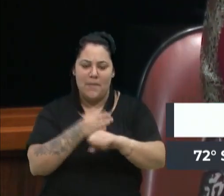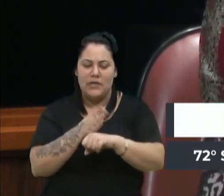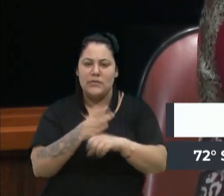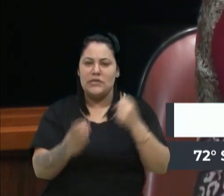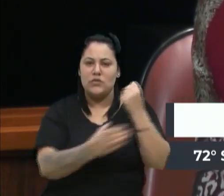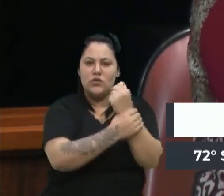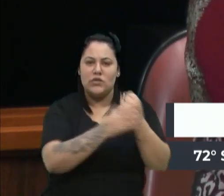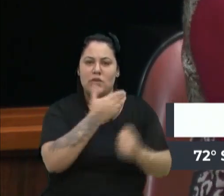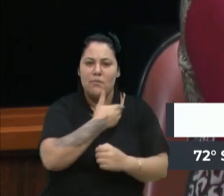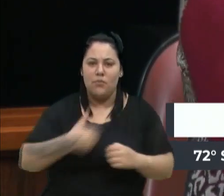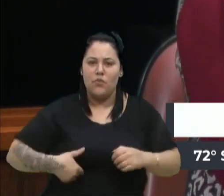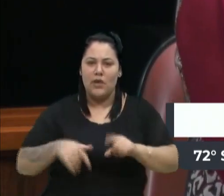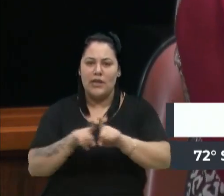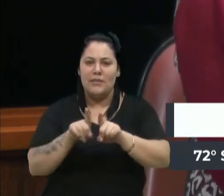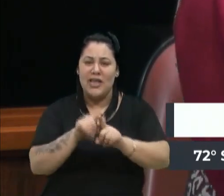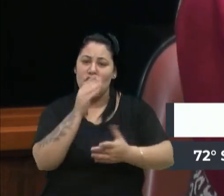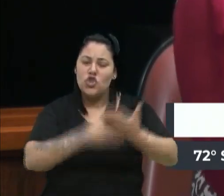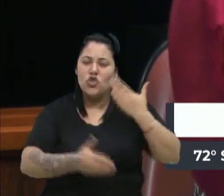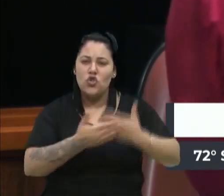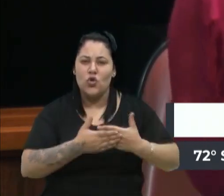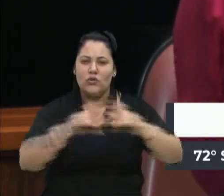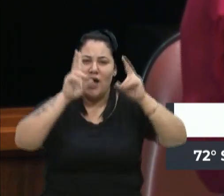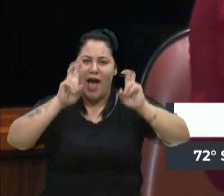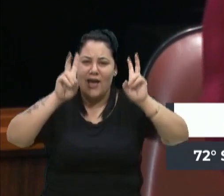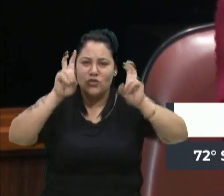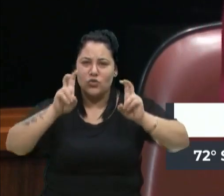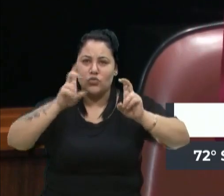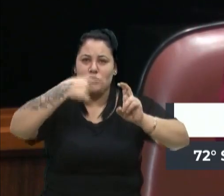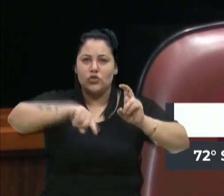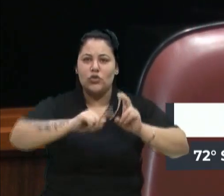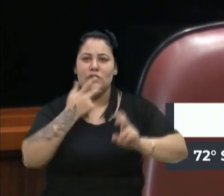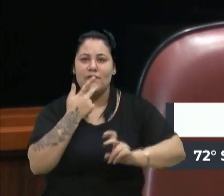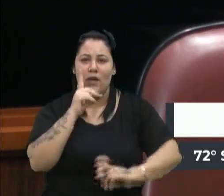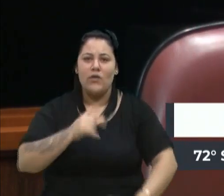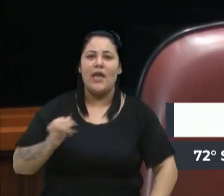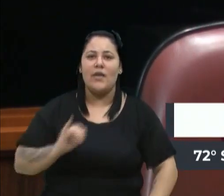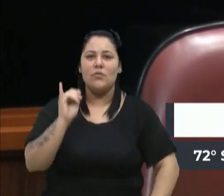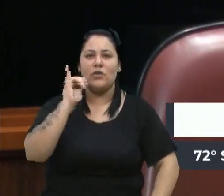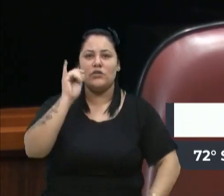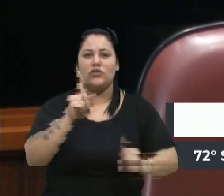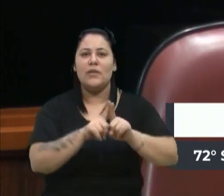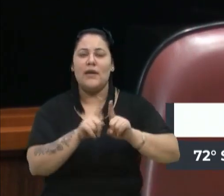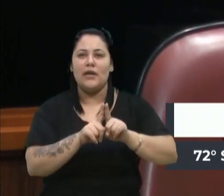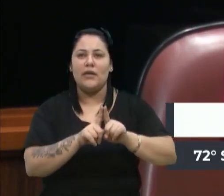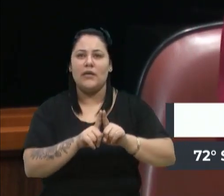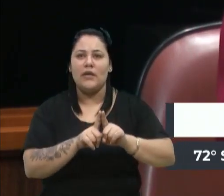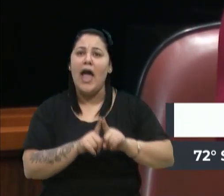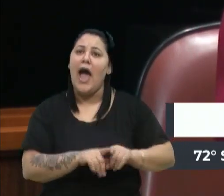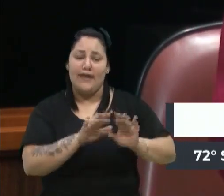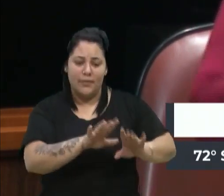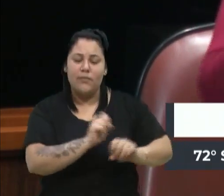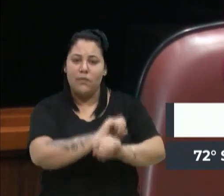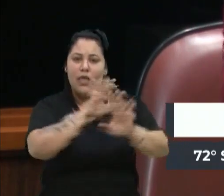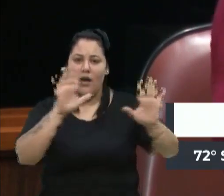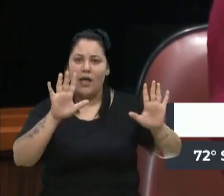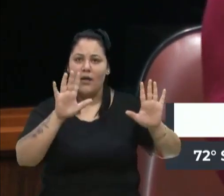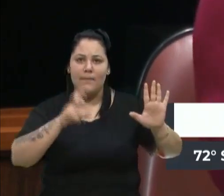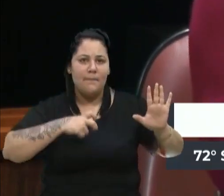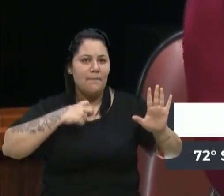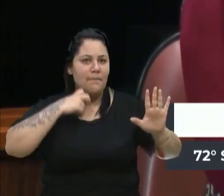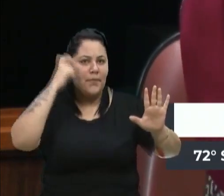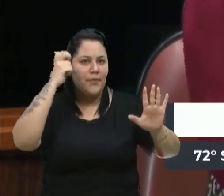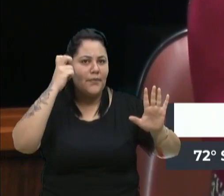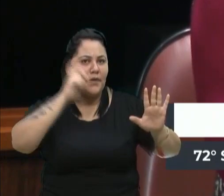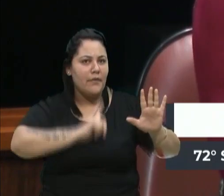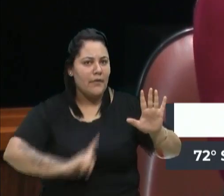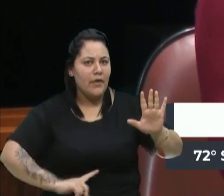segurança pública. Todos temas que todo mundo diz que é importante. Aí vai ficar claro. Uma vergonha esse governo